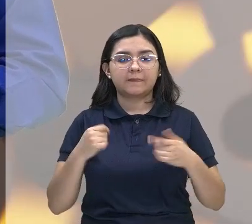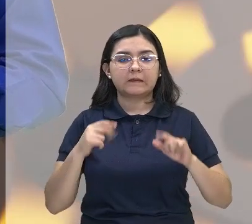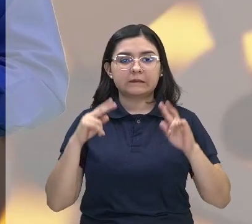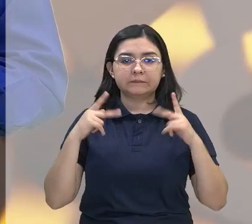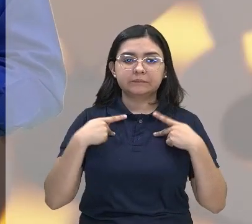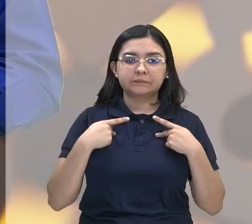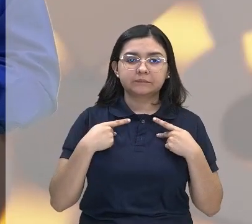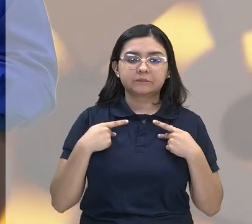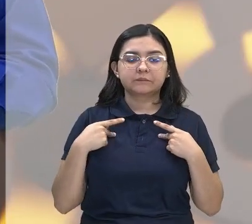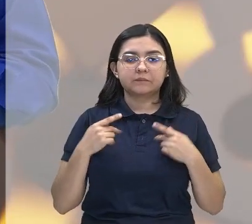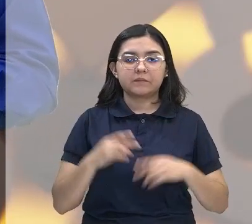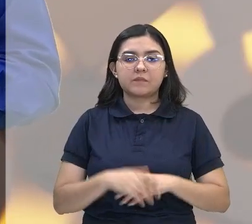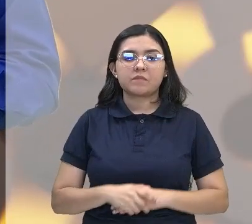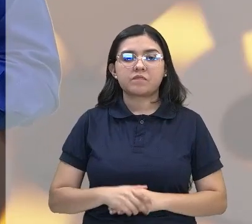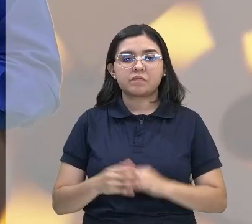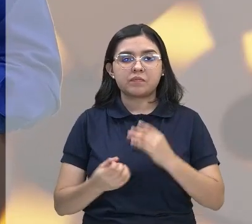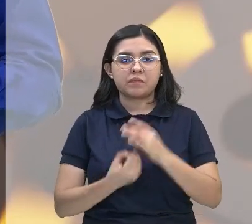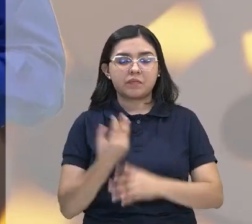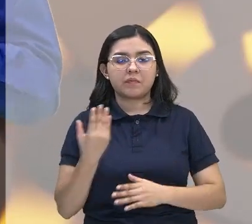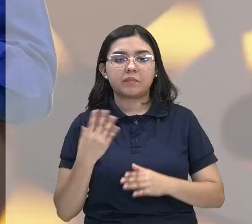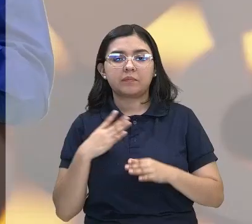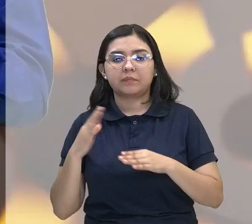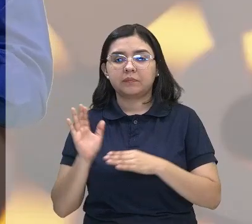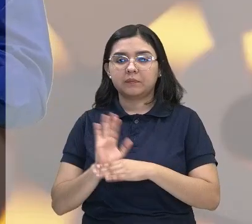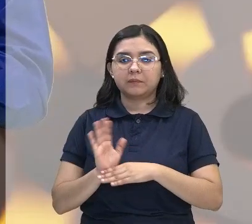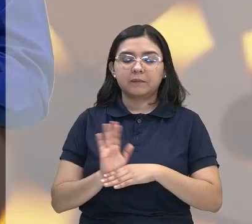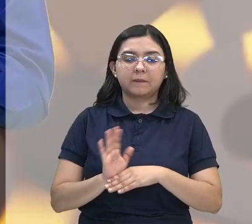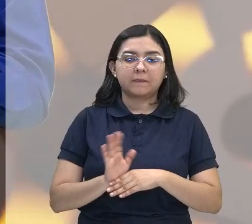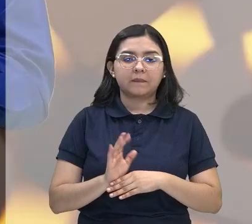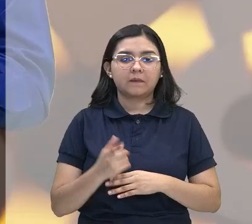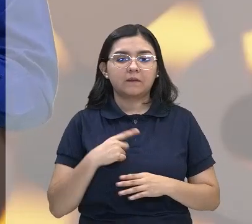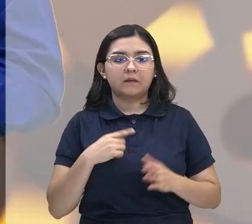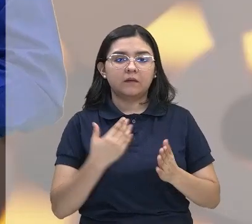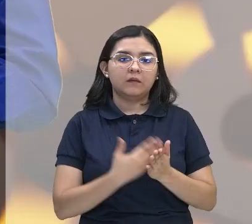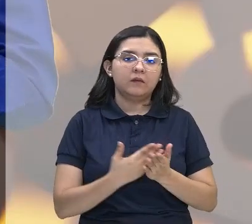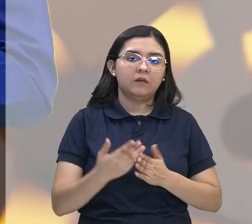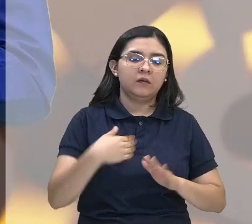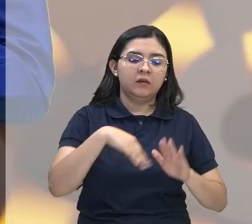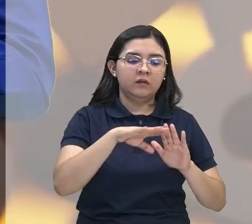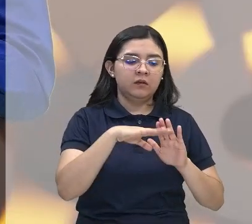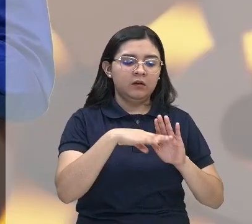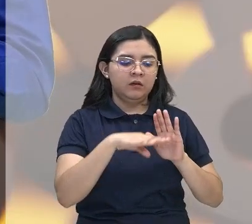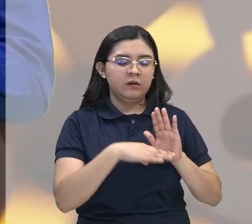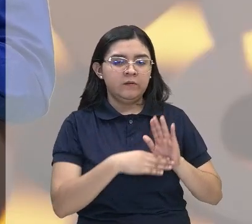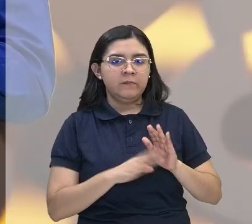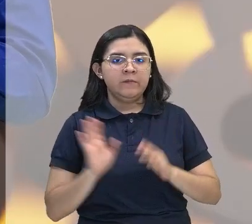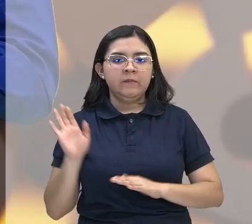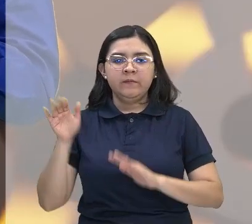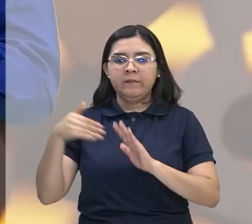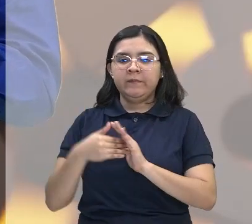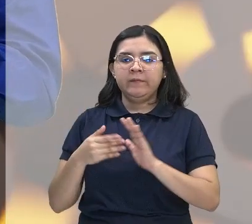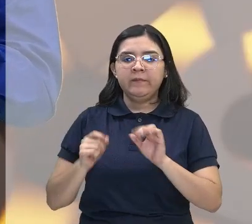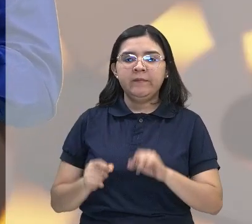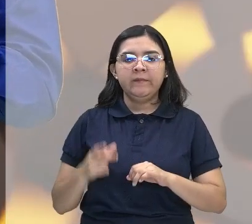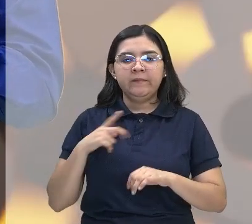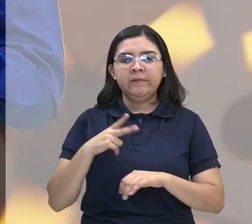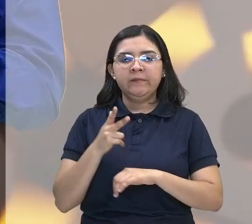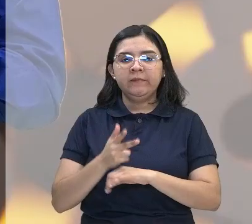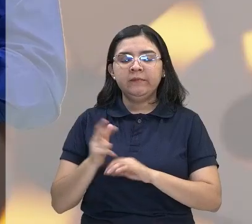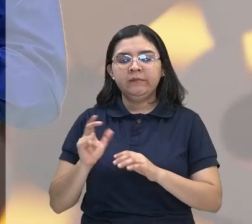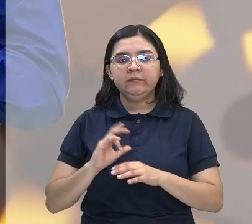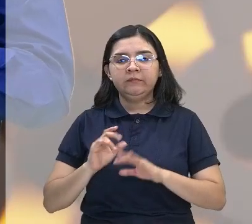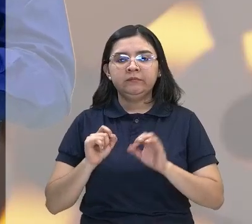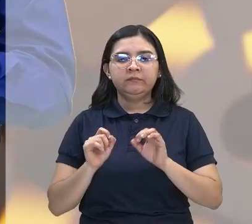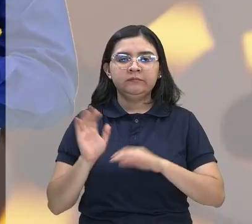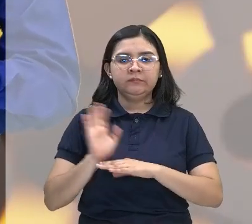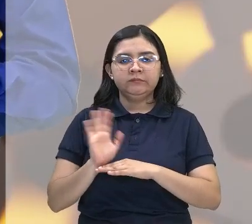humanas, que inclui aí a criação de um filme, desde o seu roteiro até a sua